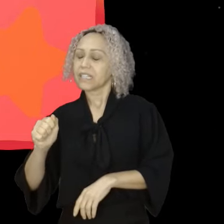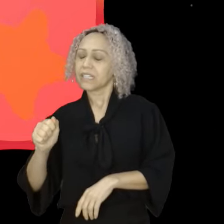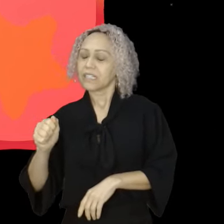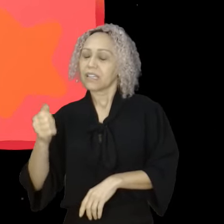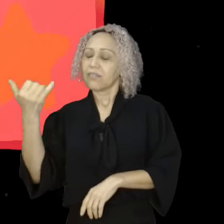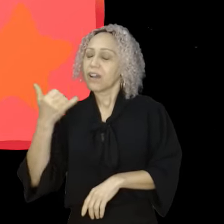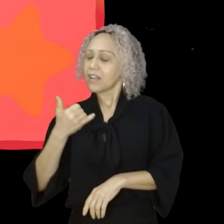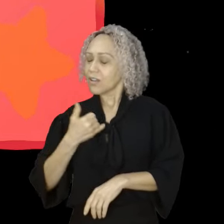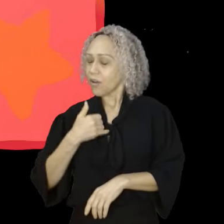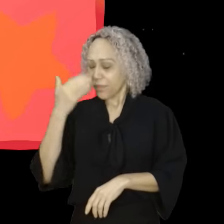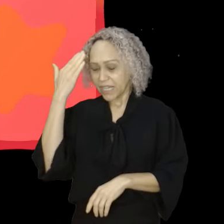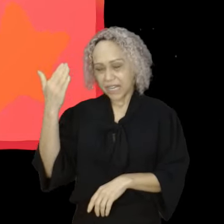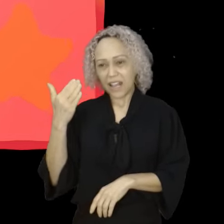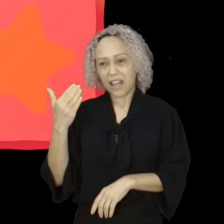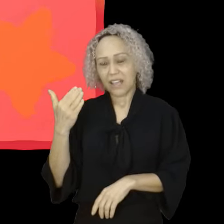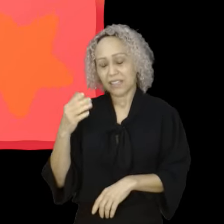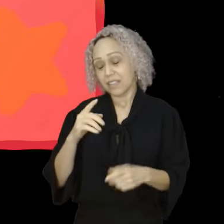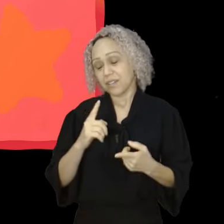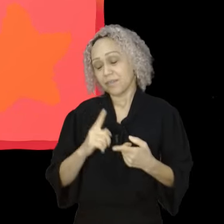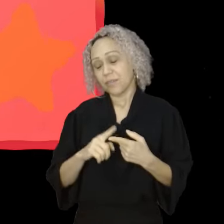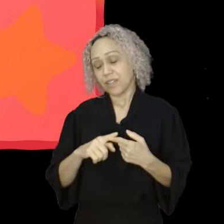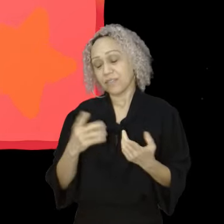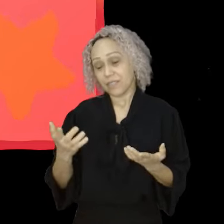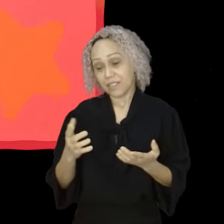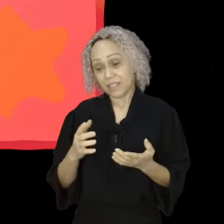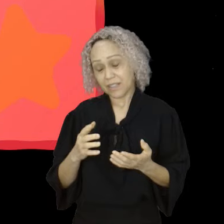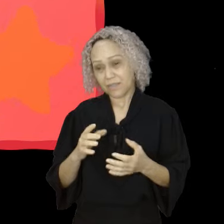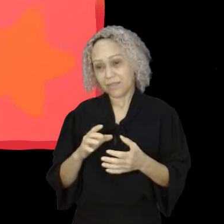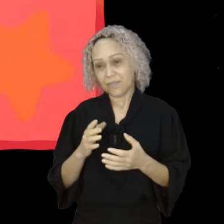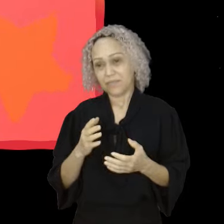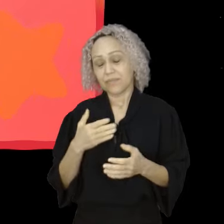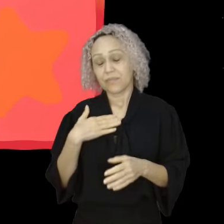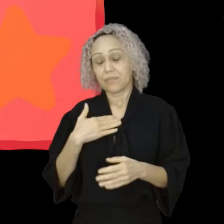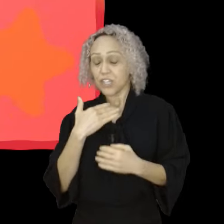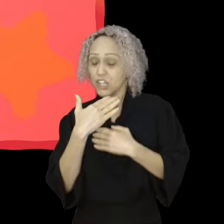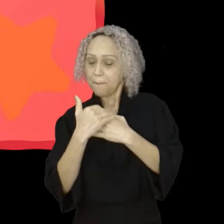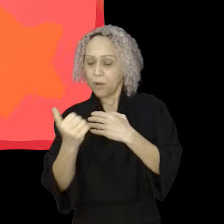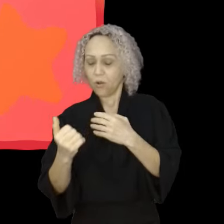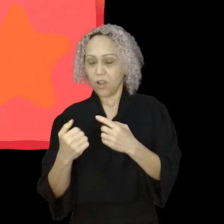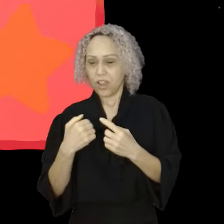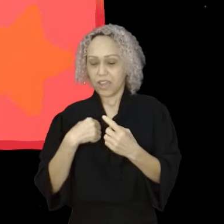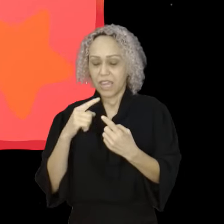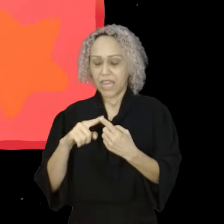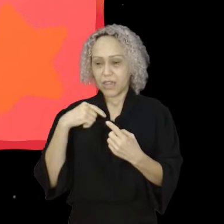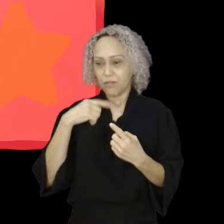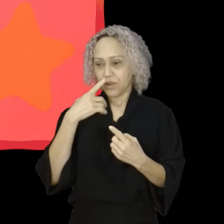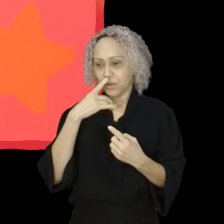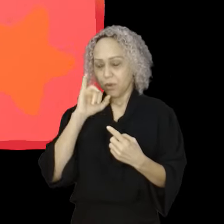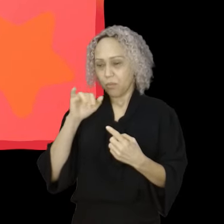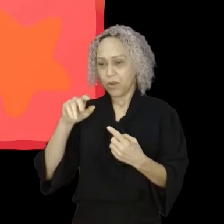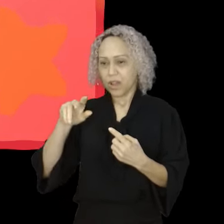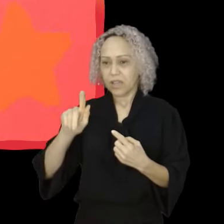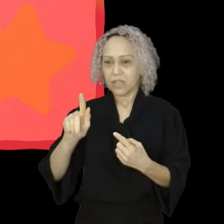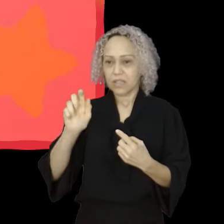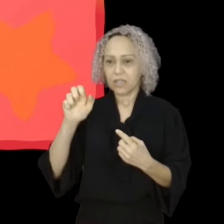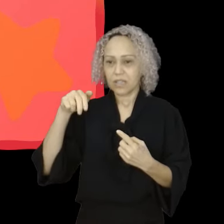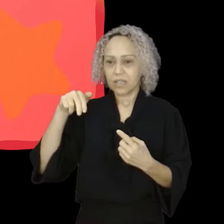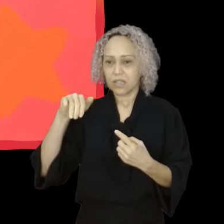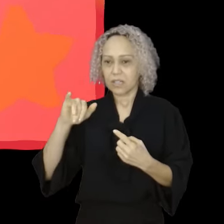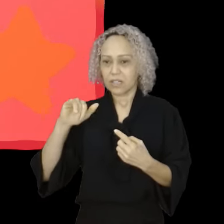luta vale a pena. Ai, Miruna, que lindo. Ela participou do primeiro episódio com o Genuíno, falou do livro que ela escreveu sobre o pai. Sério,